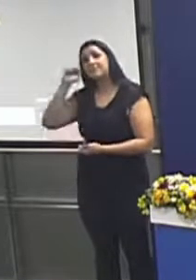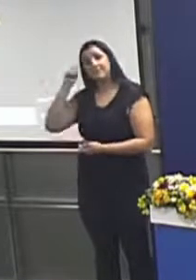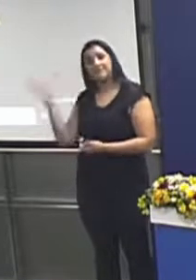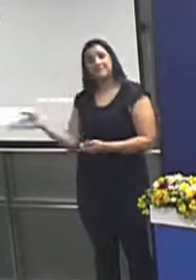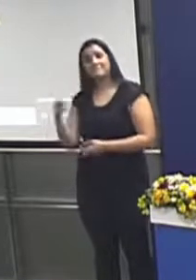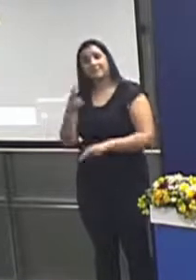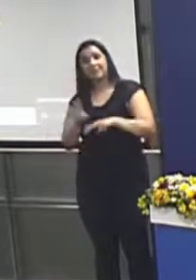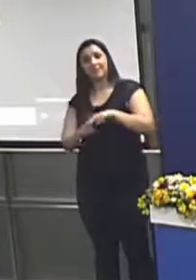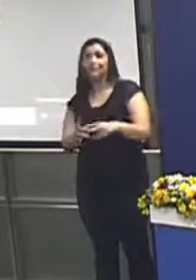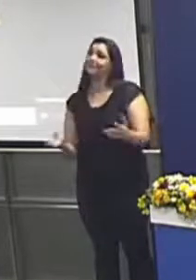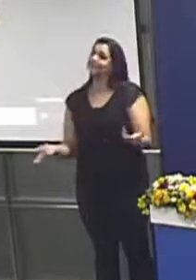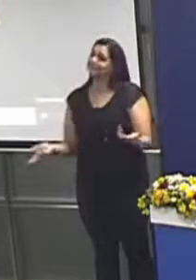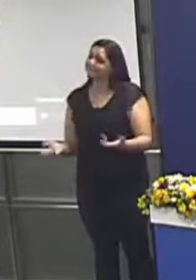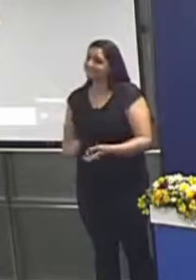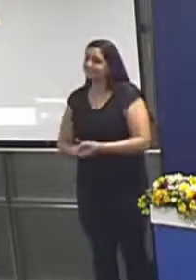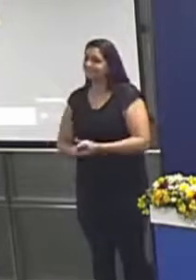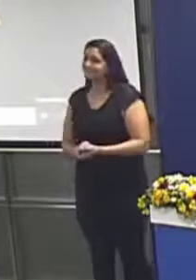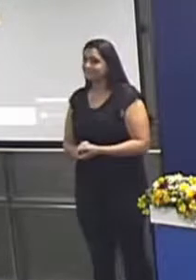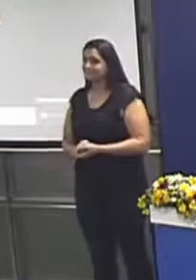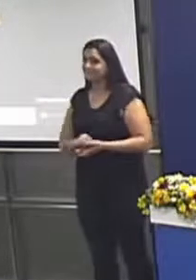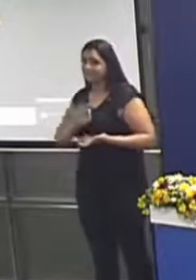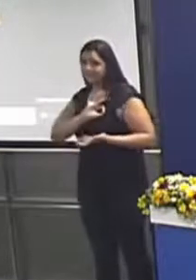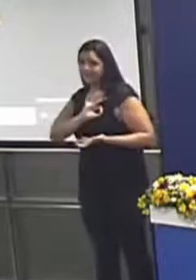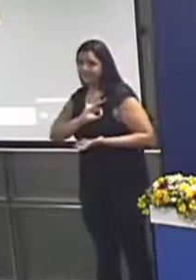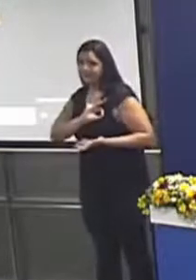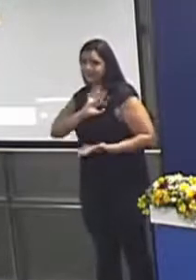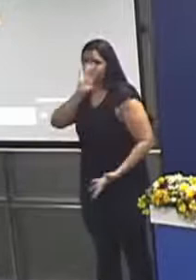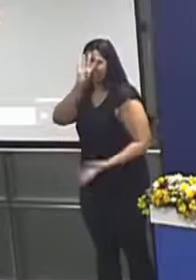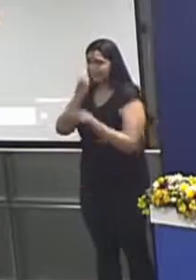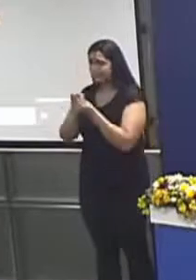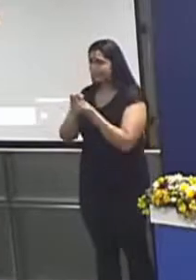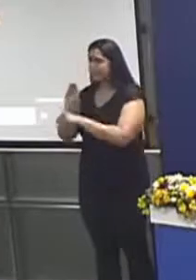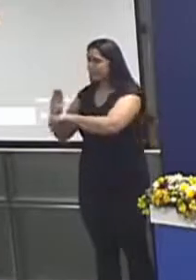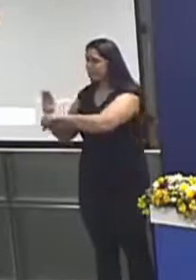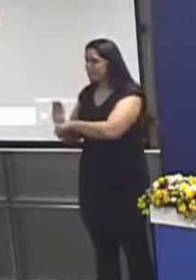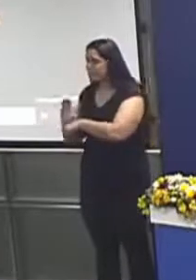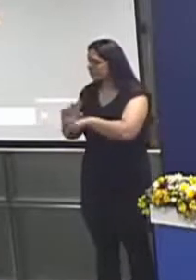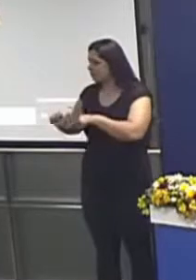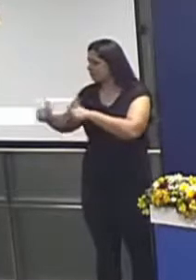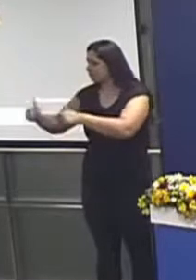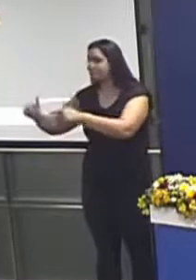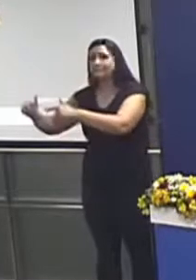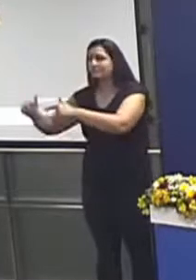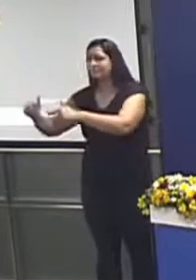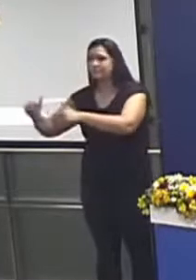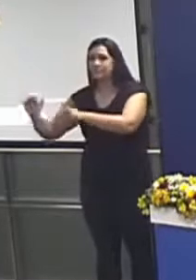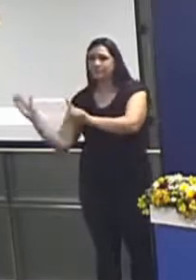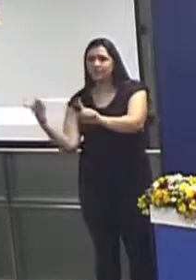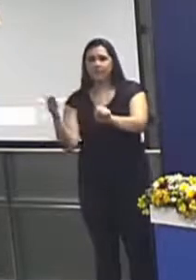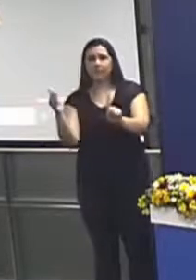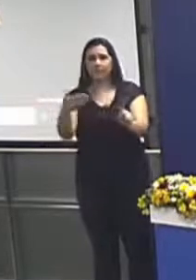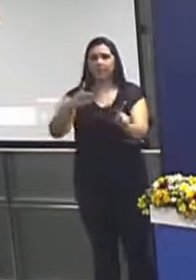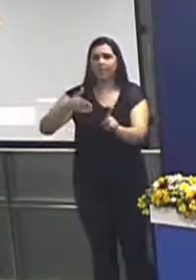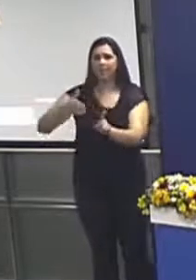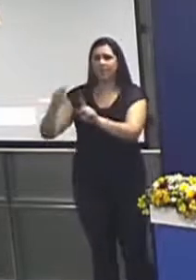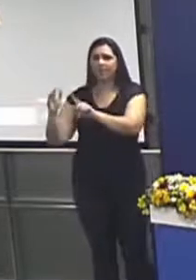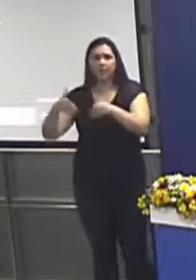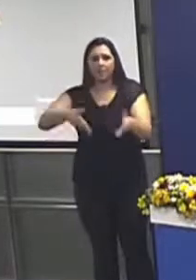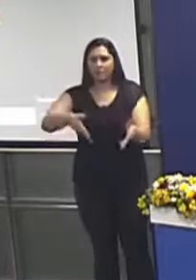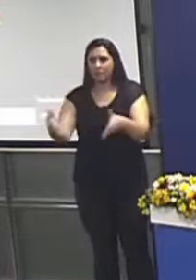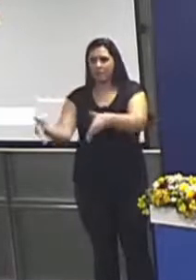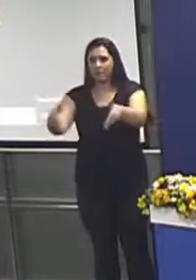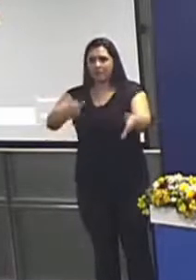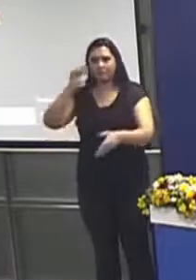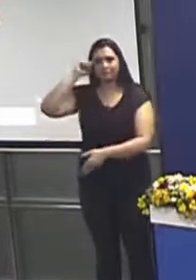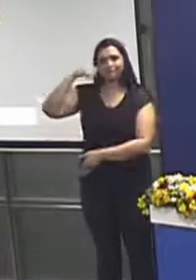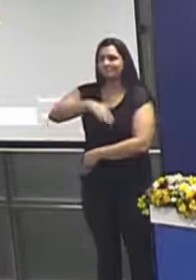direto. A polícia assimilou o curso com bravura. Olha quantos pretos desceram a sepultura. Fruto